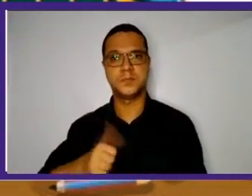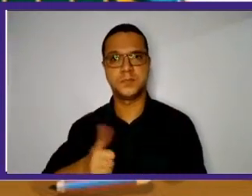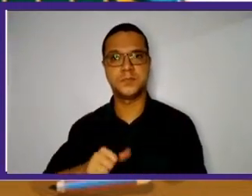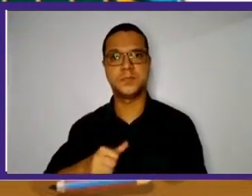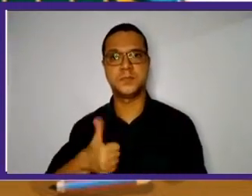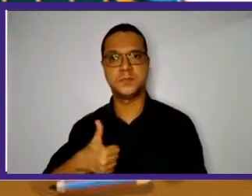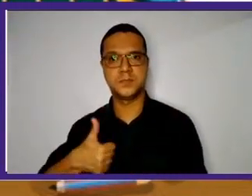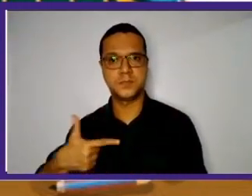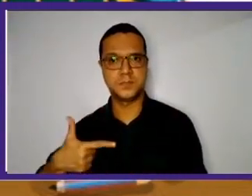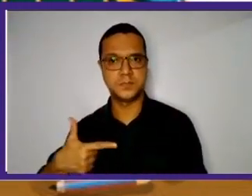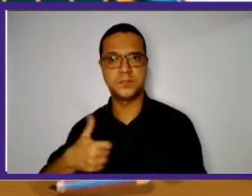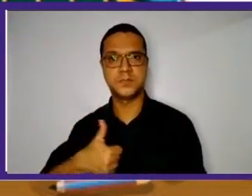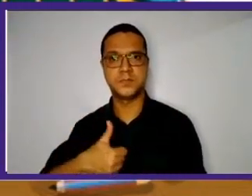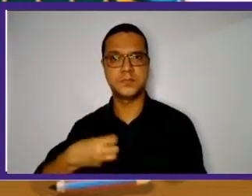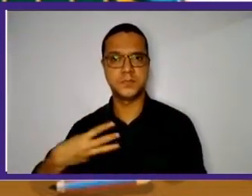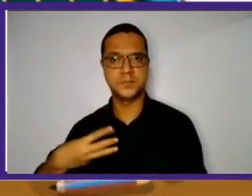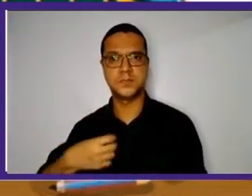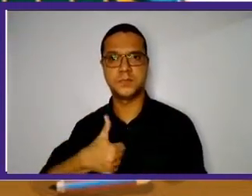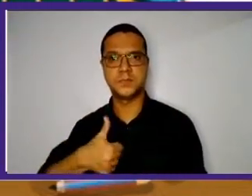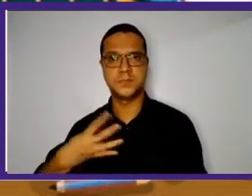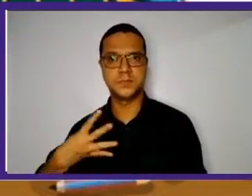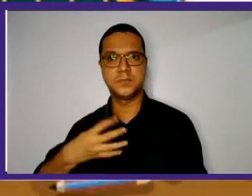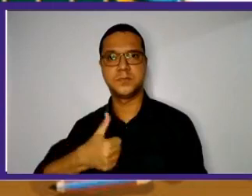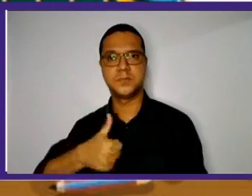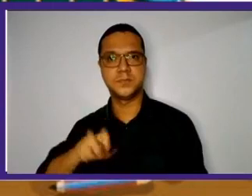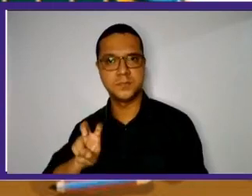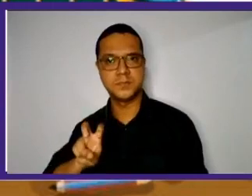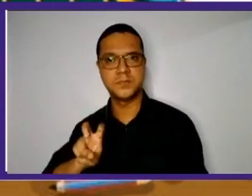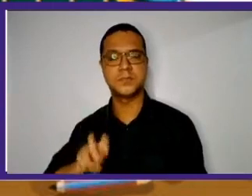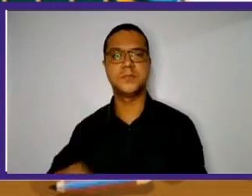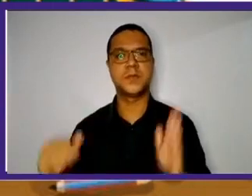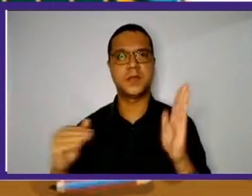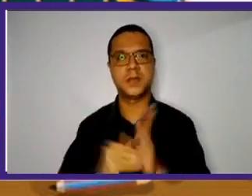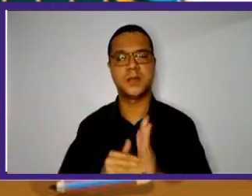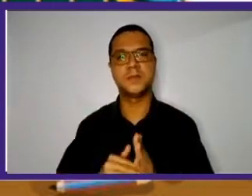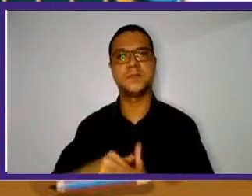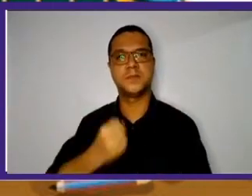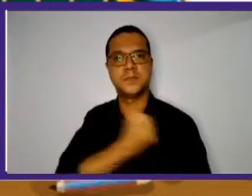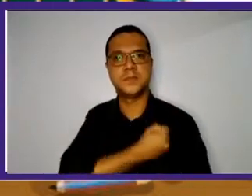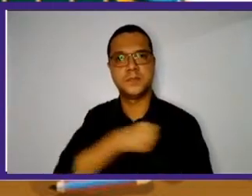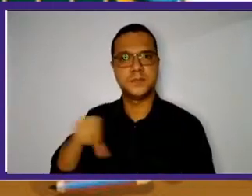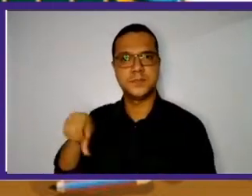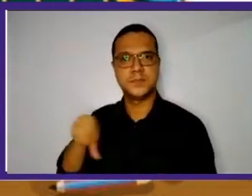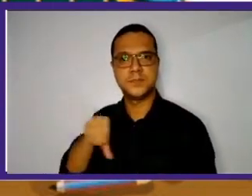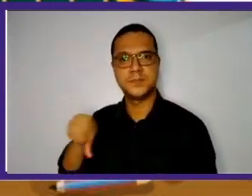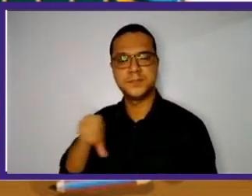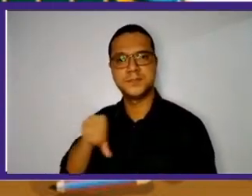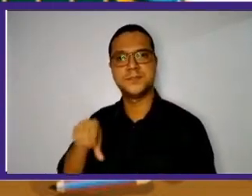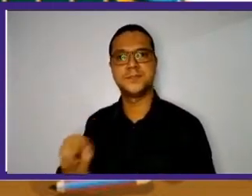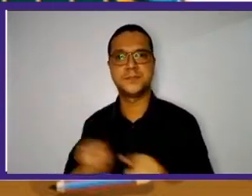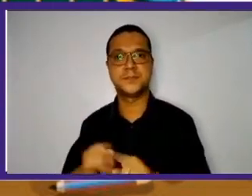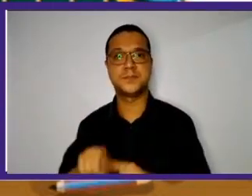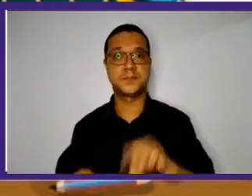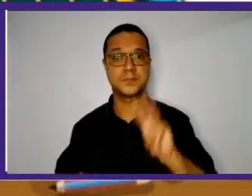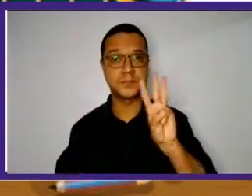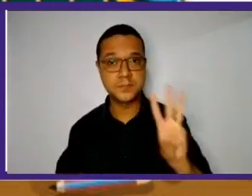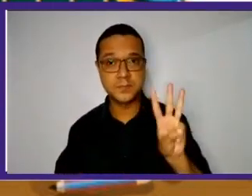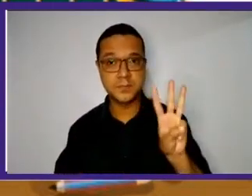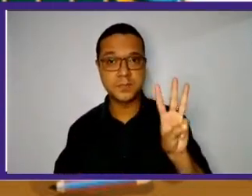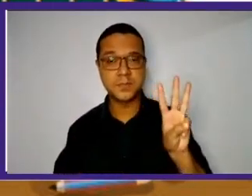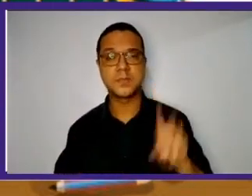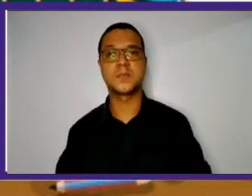10, 11, 12, 13, 14, 15, até o número 99. E com